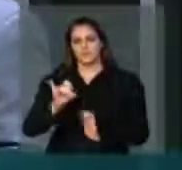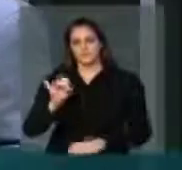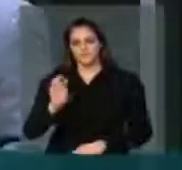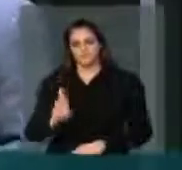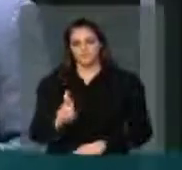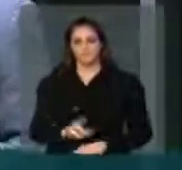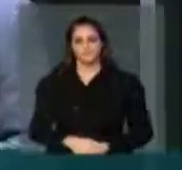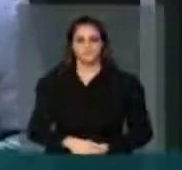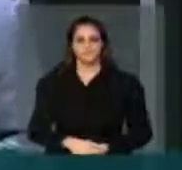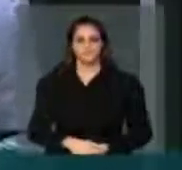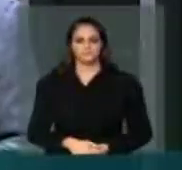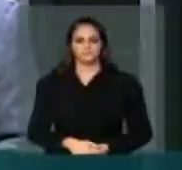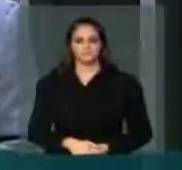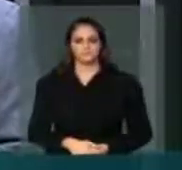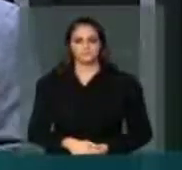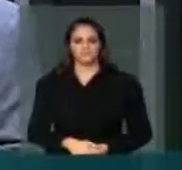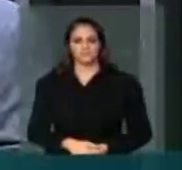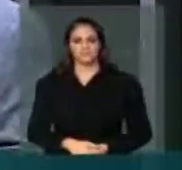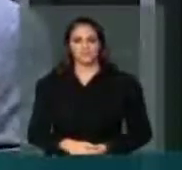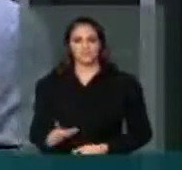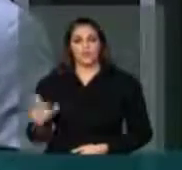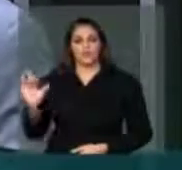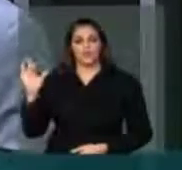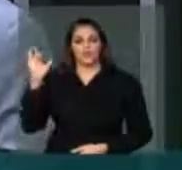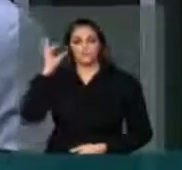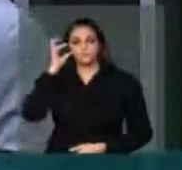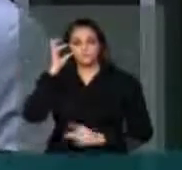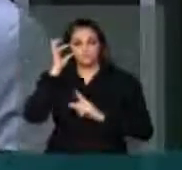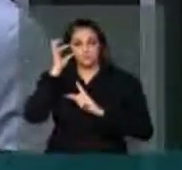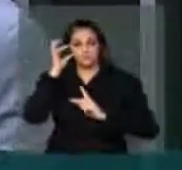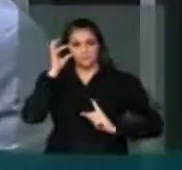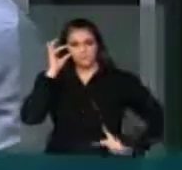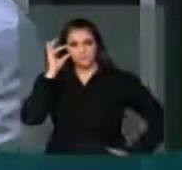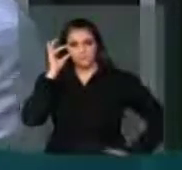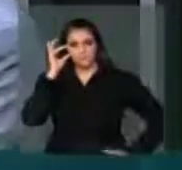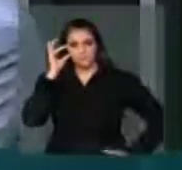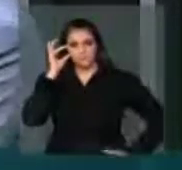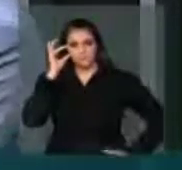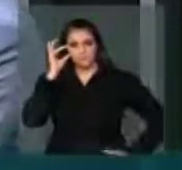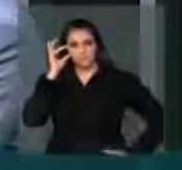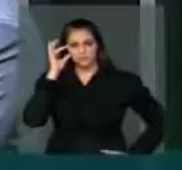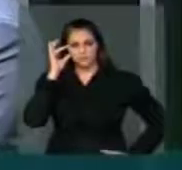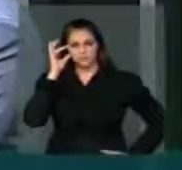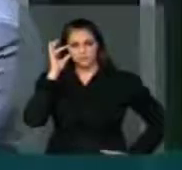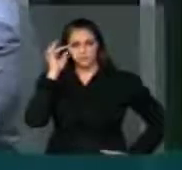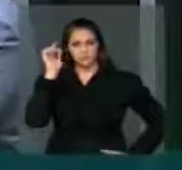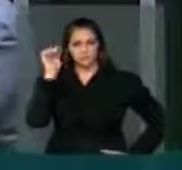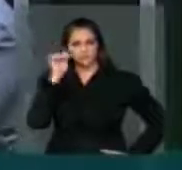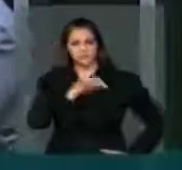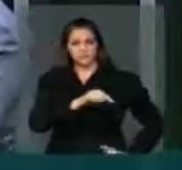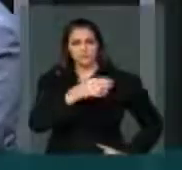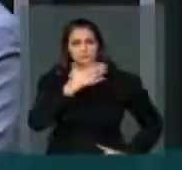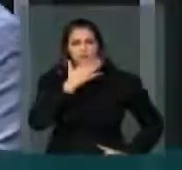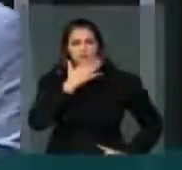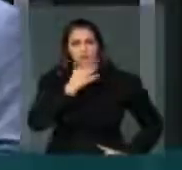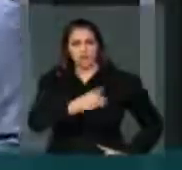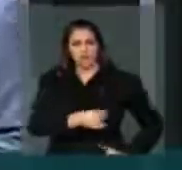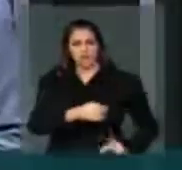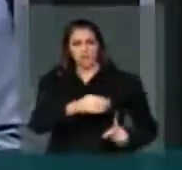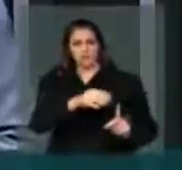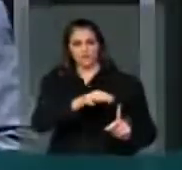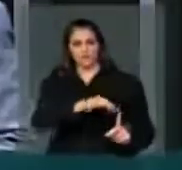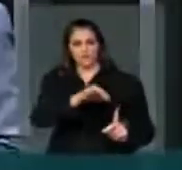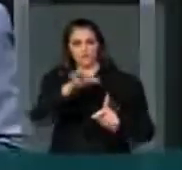homem que a presidente Dilma Rousseff coloca na Petrobras, dizendo que vai